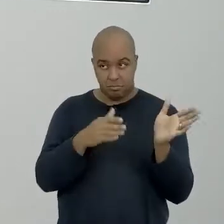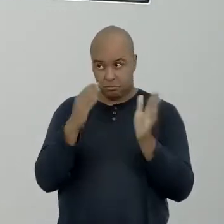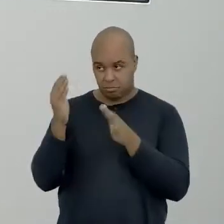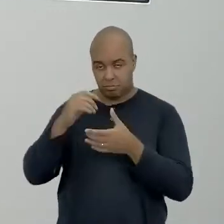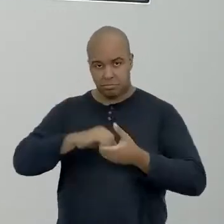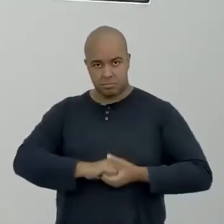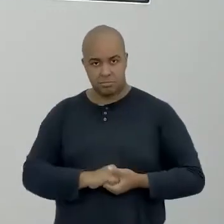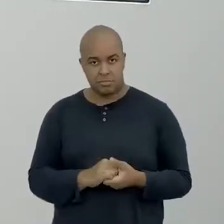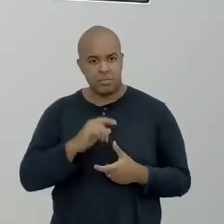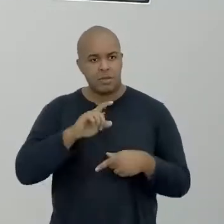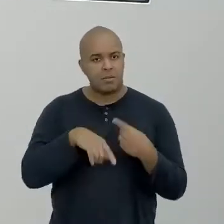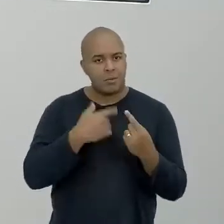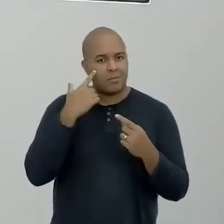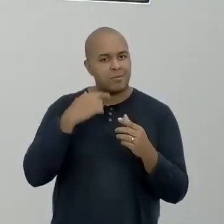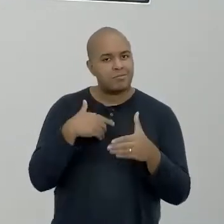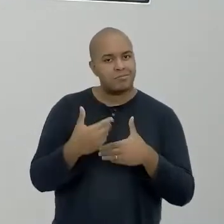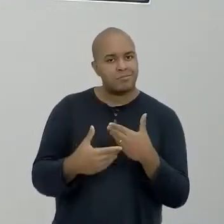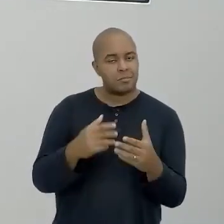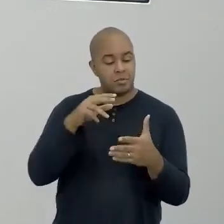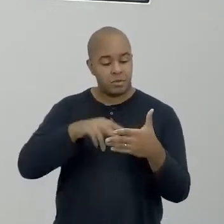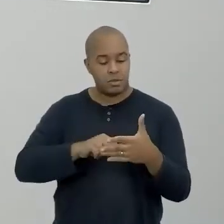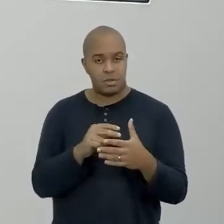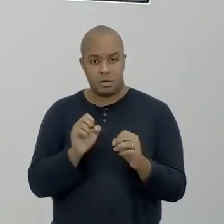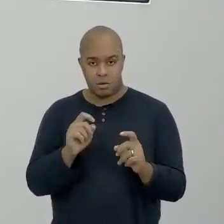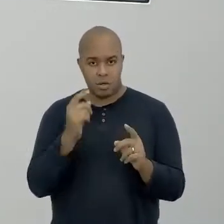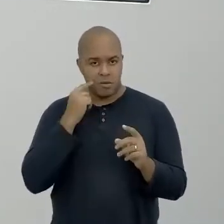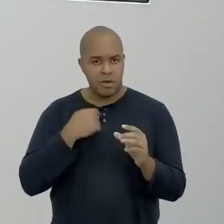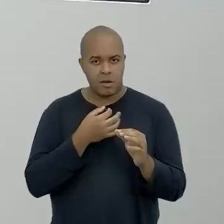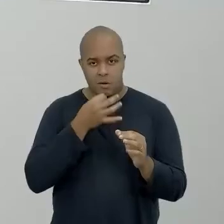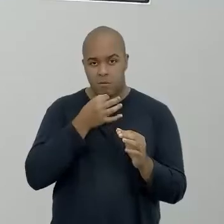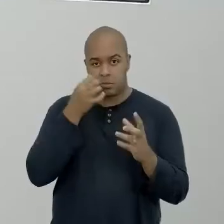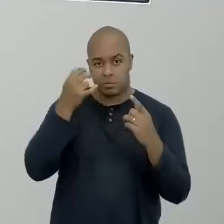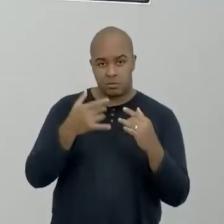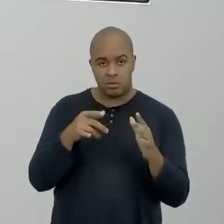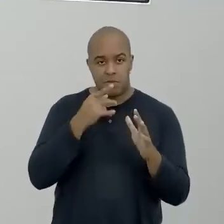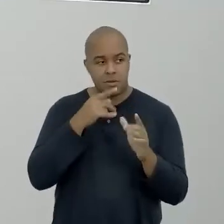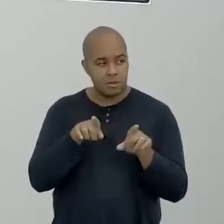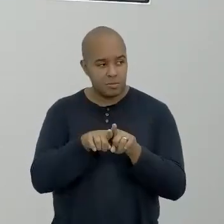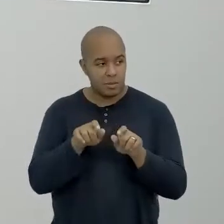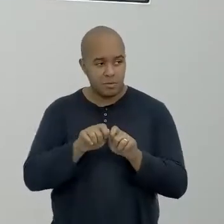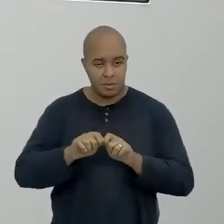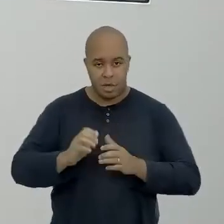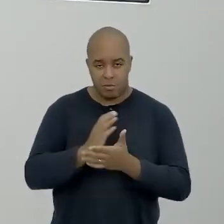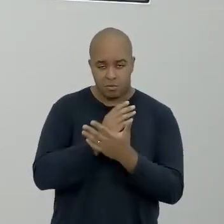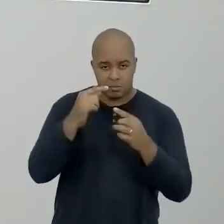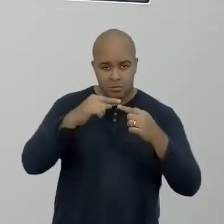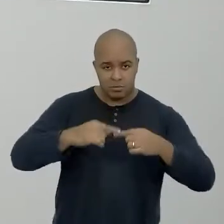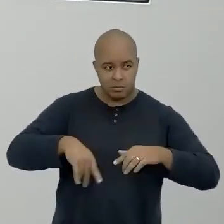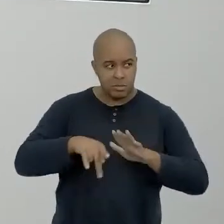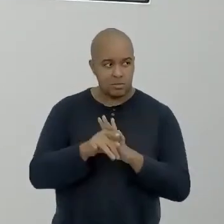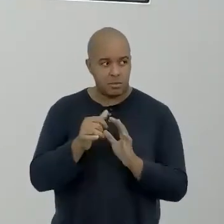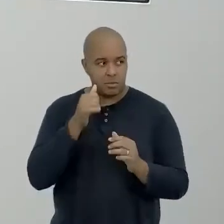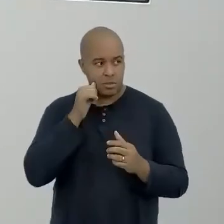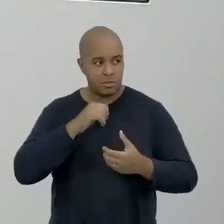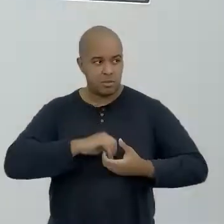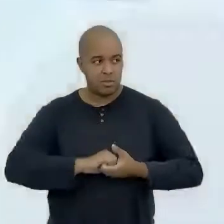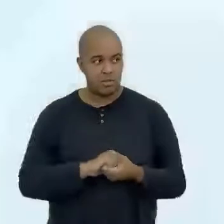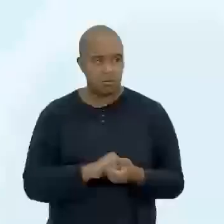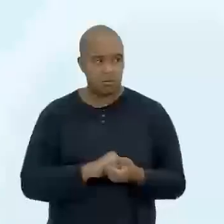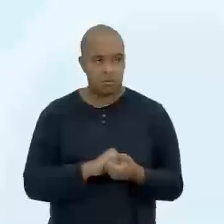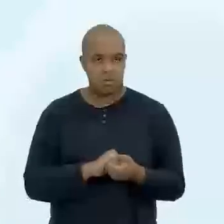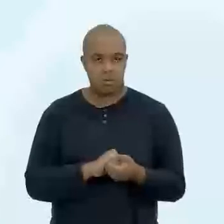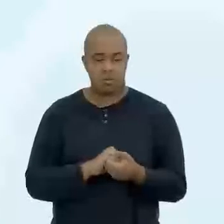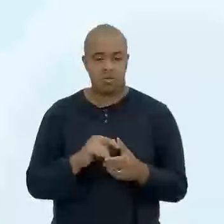sequência e, na medida em que eu leio os slides, eu vou comentando também, fazendo algumas considerações, tá certo? Então, olha